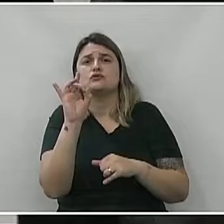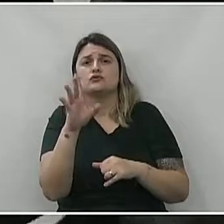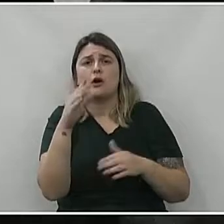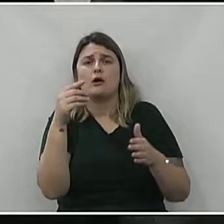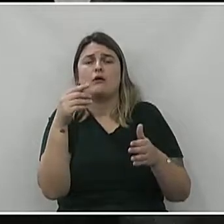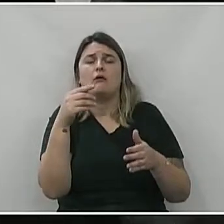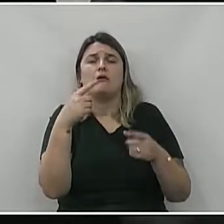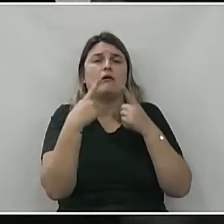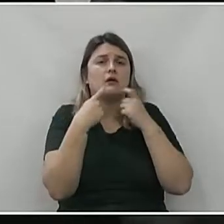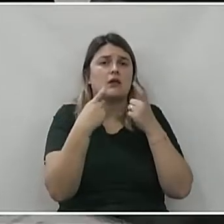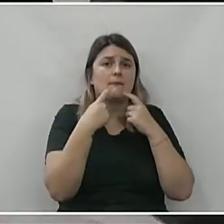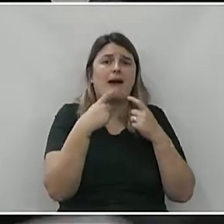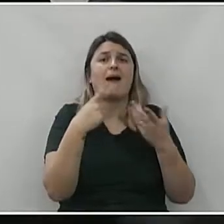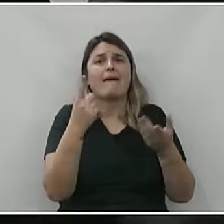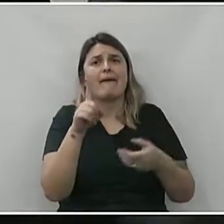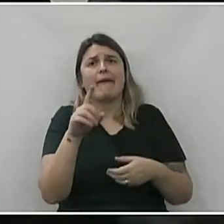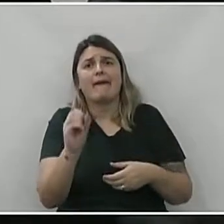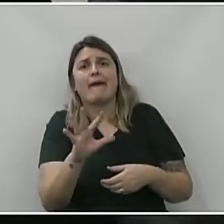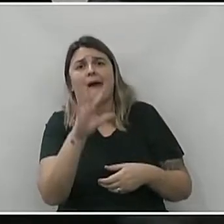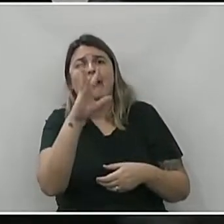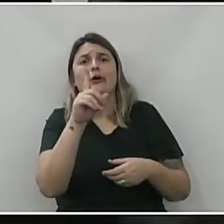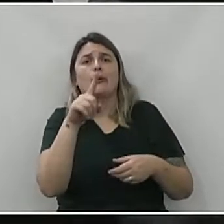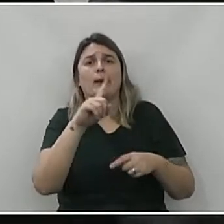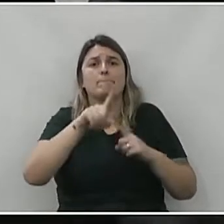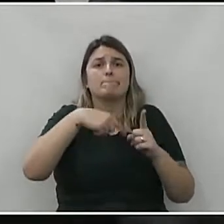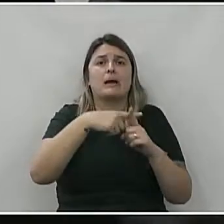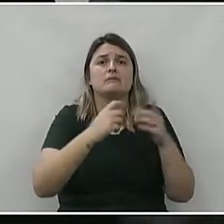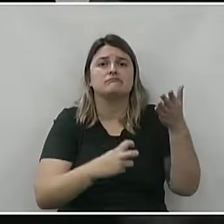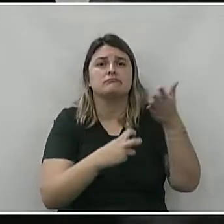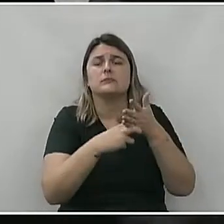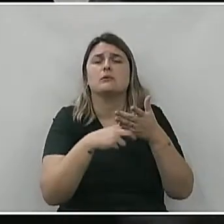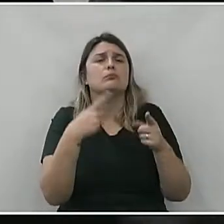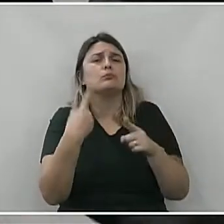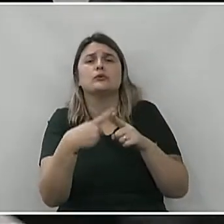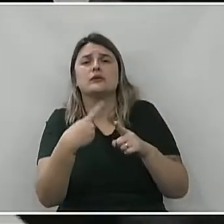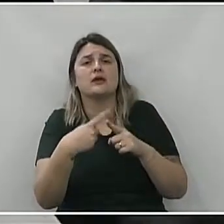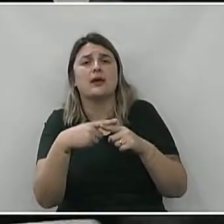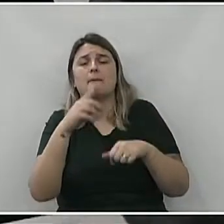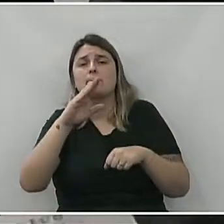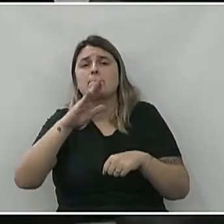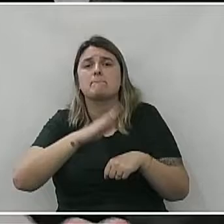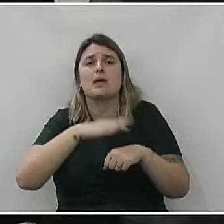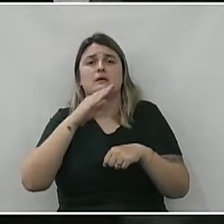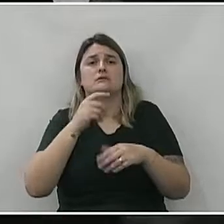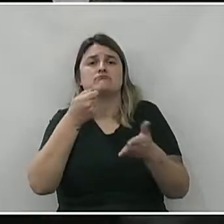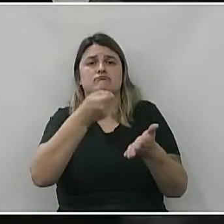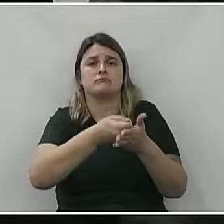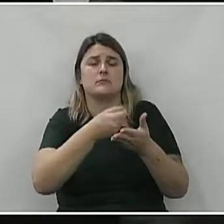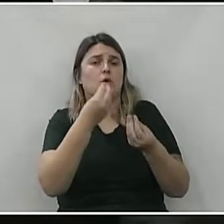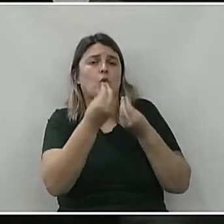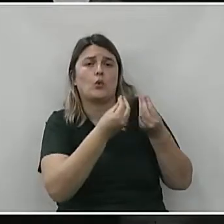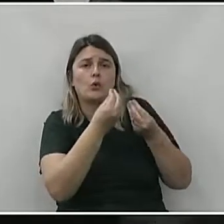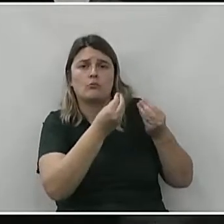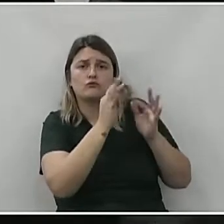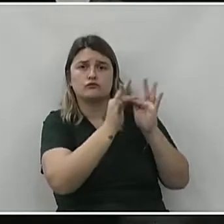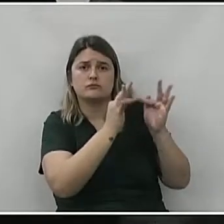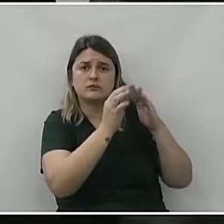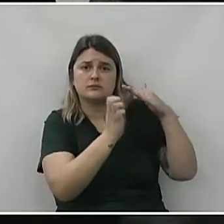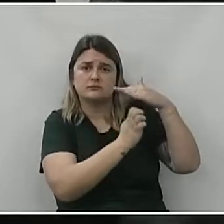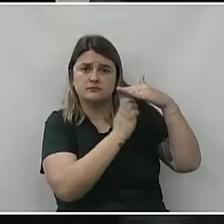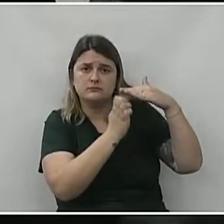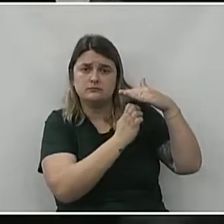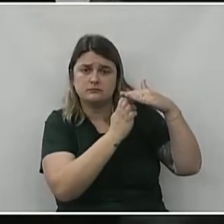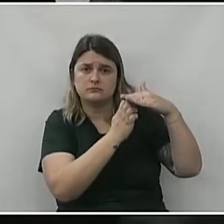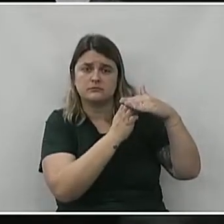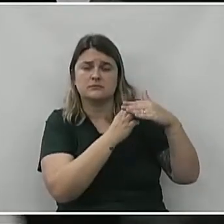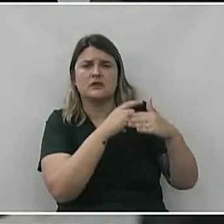bater na questão de teve aumento, mas tem que buscar entender porquê do aumento, né, como que está a situação da empresa, né,